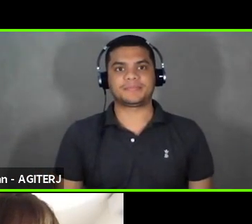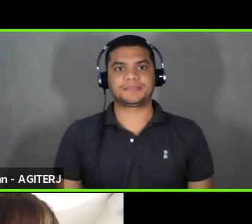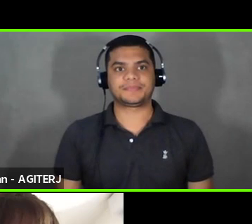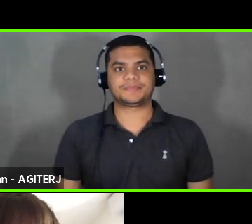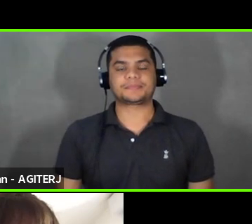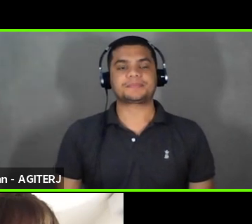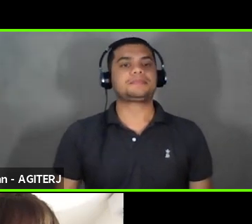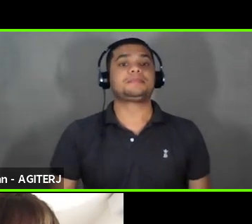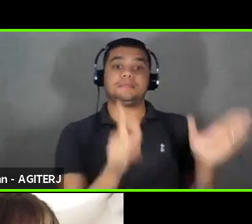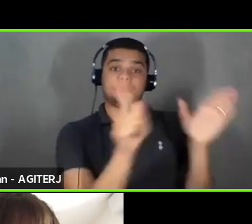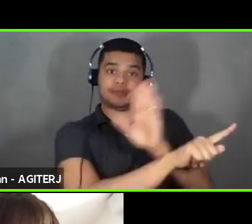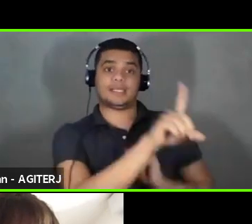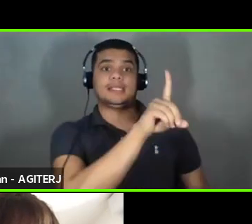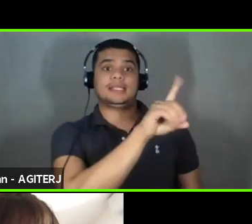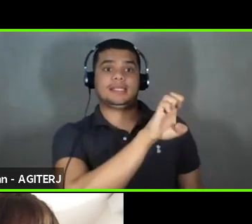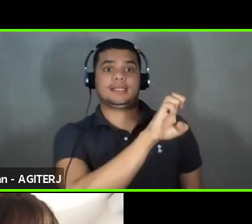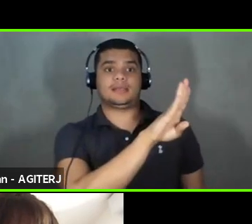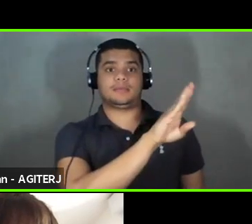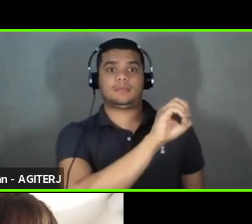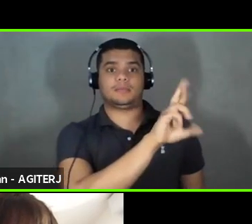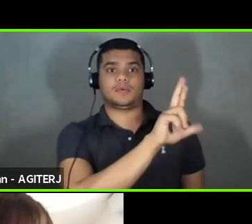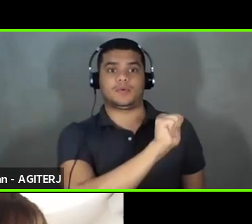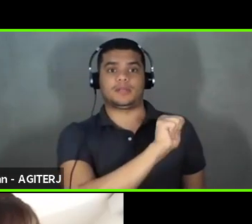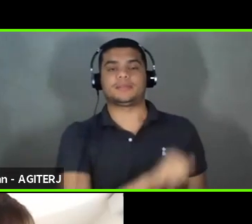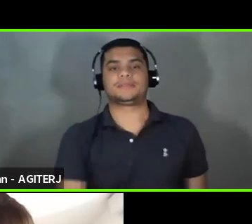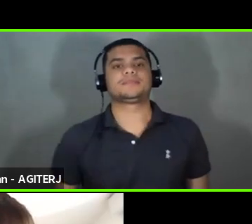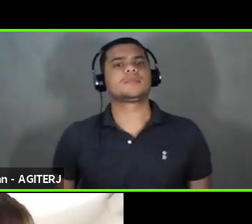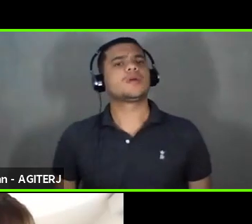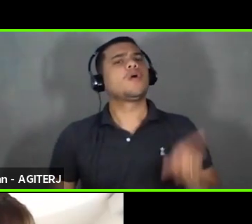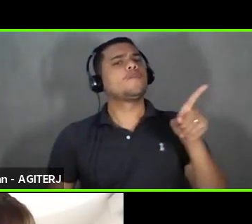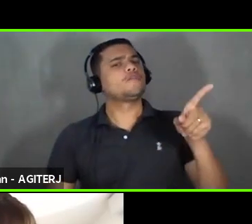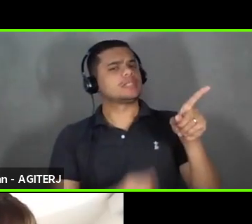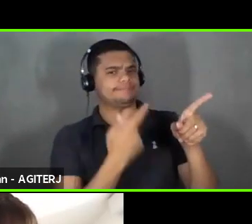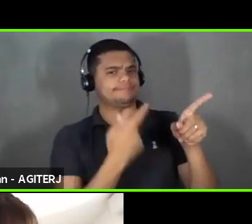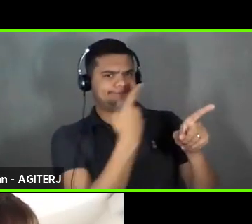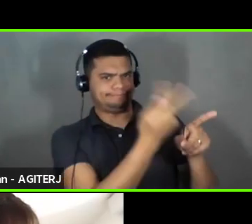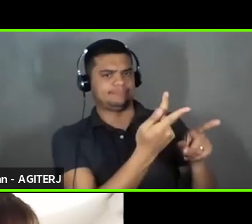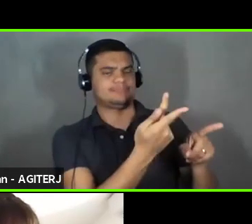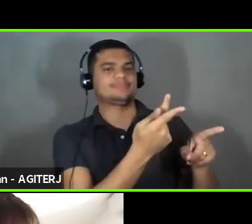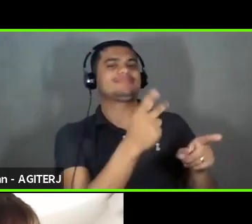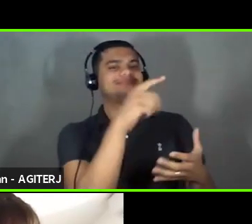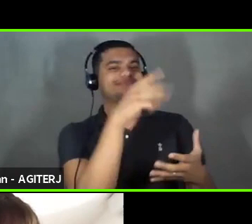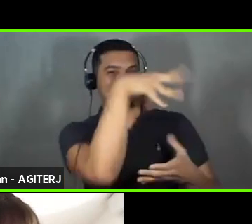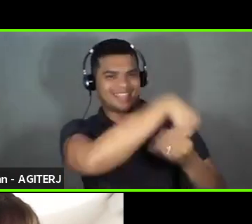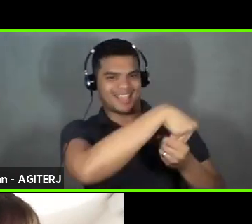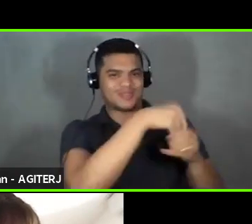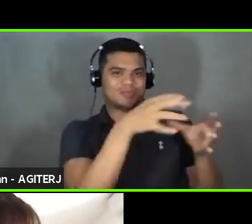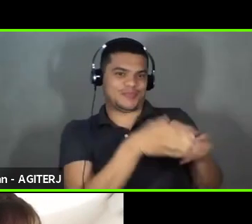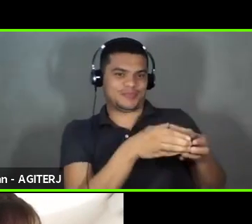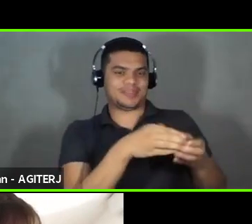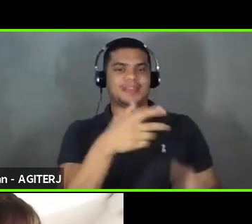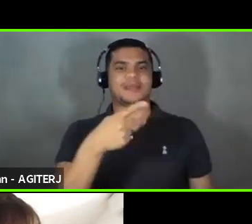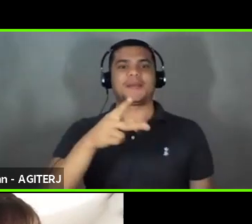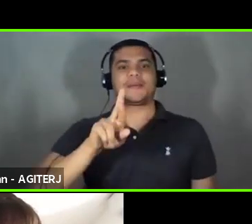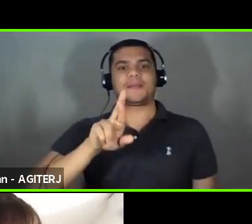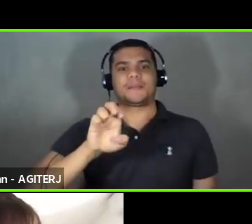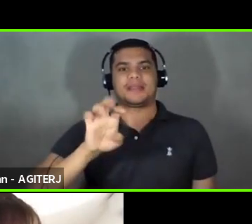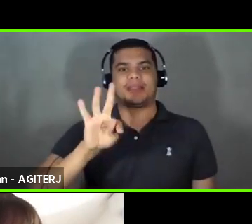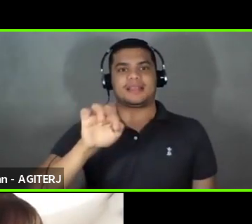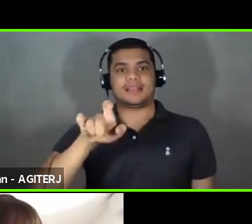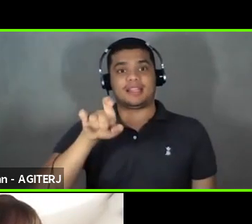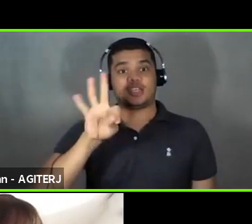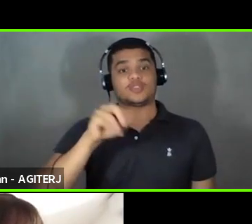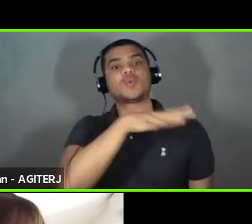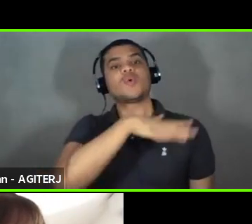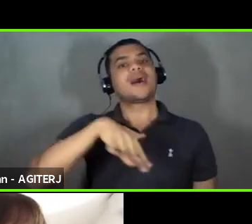Débora, mais uma pergunta para você. Você contou que cada uma das integrantes da Pretexto vem de áreas